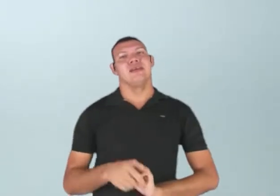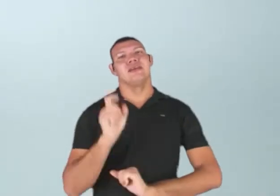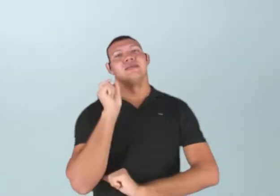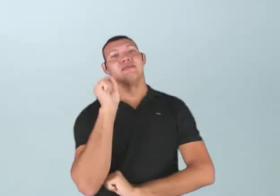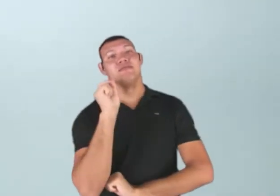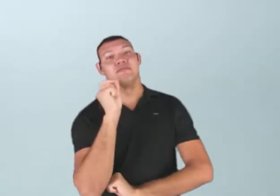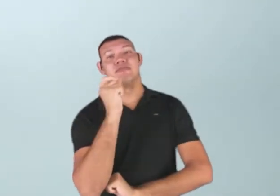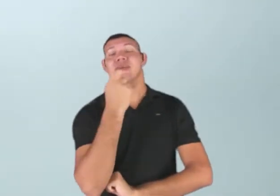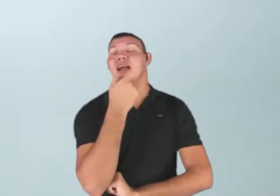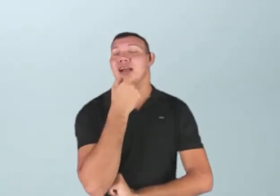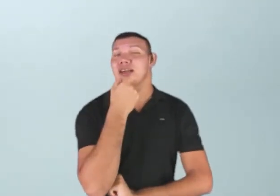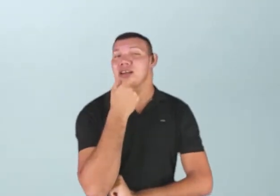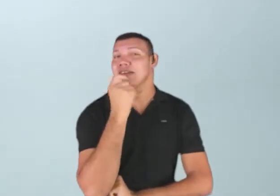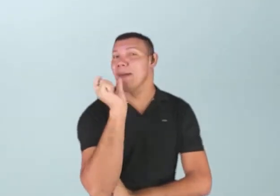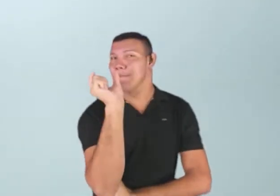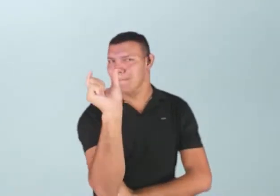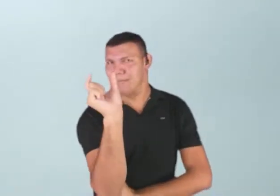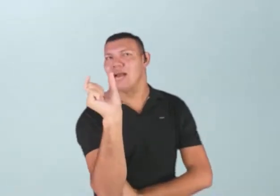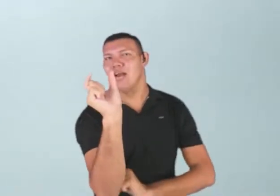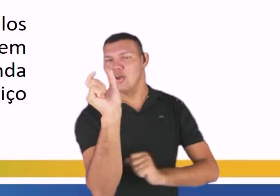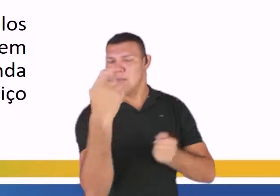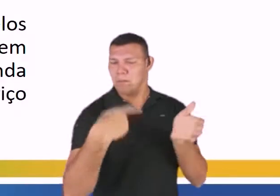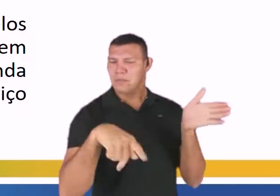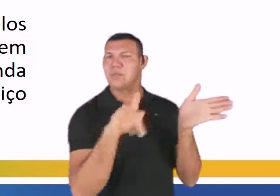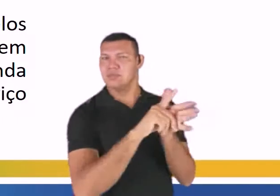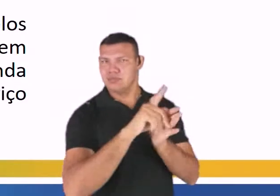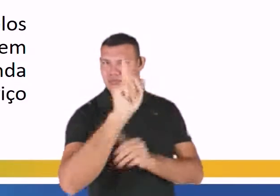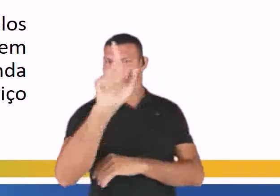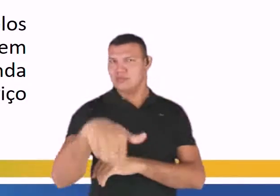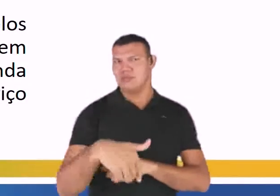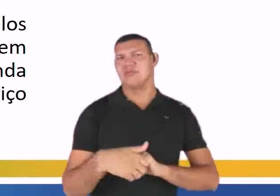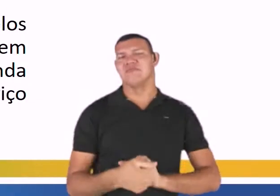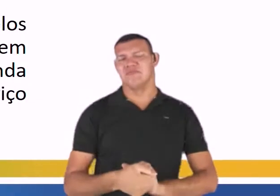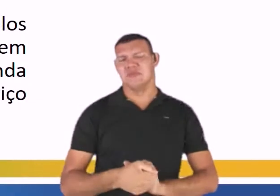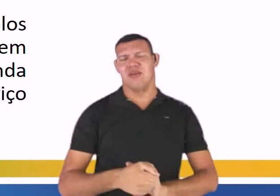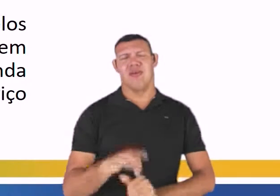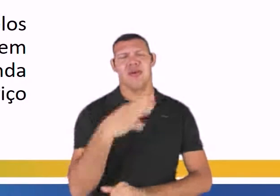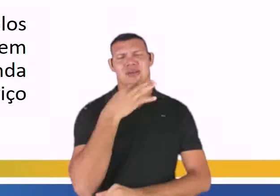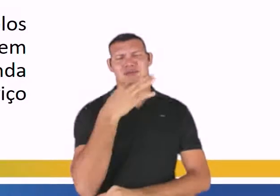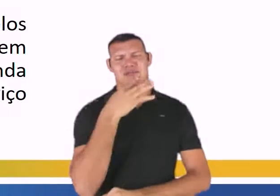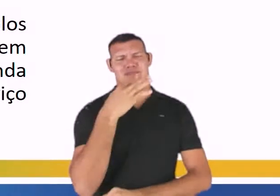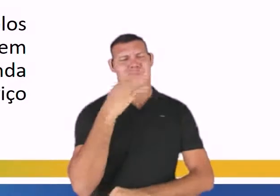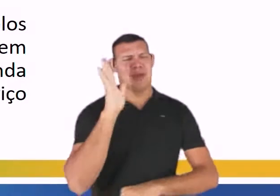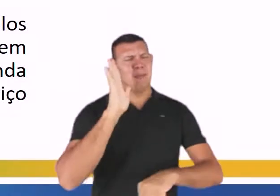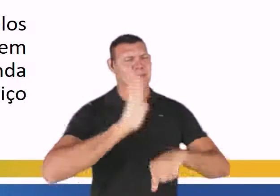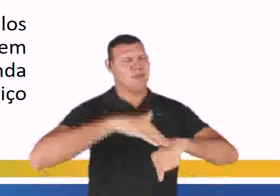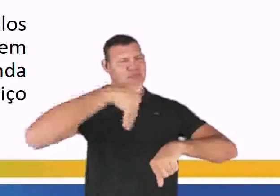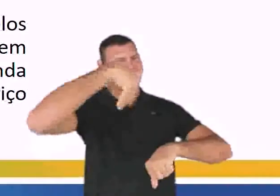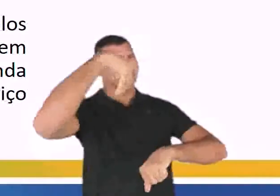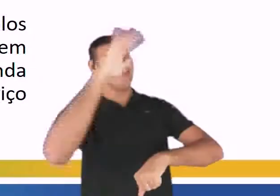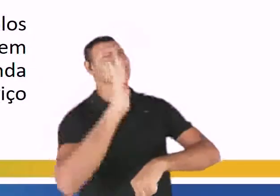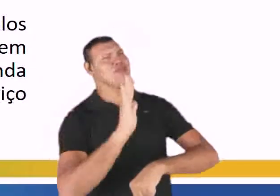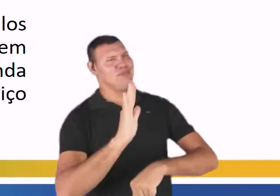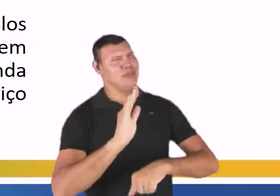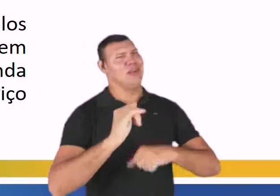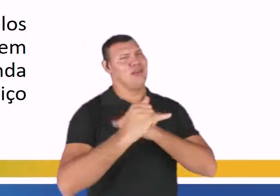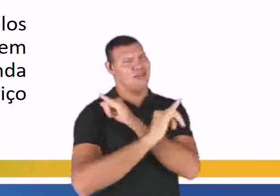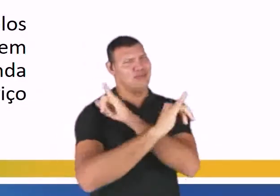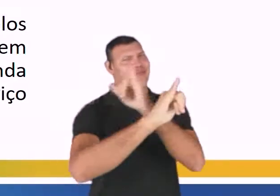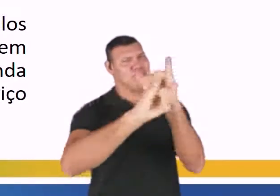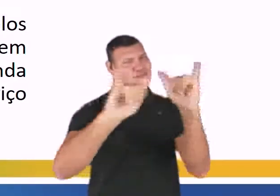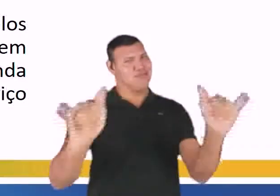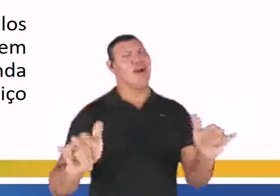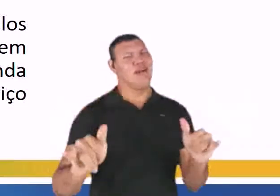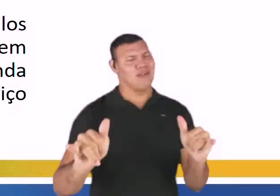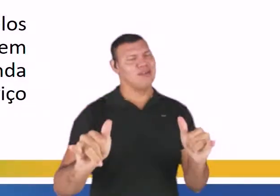do idioma do inglês, que está entre os mais conhecidos dessas peças publicitárias e que